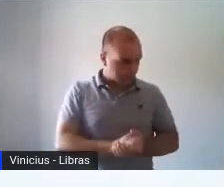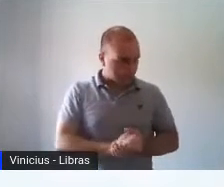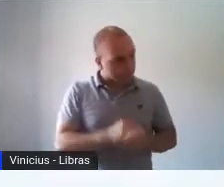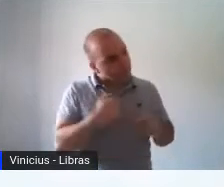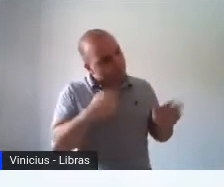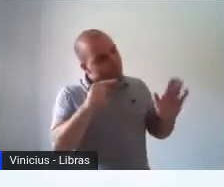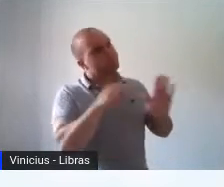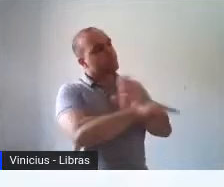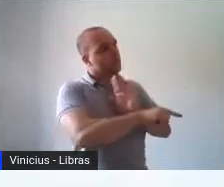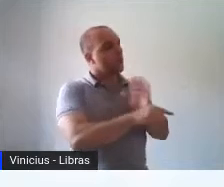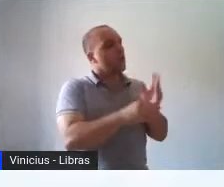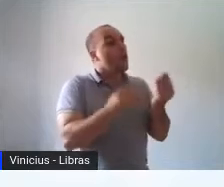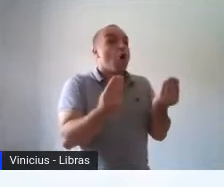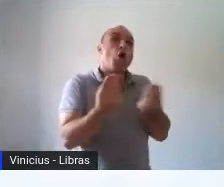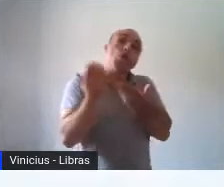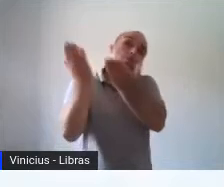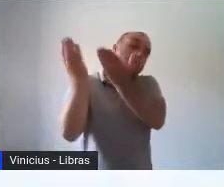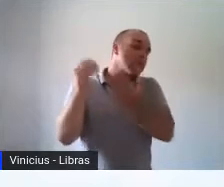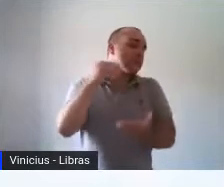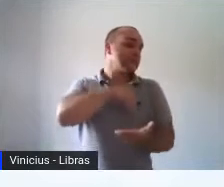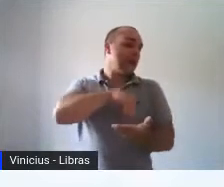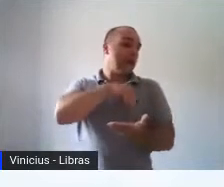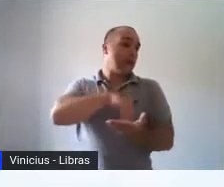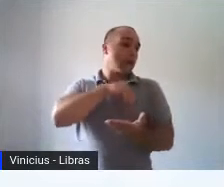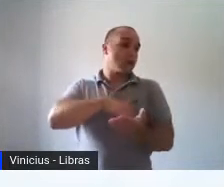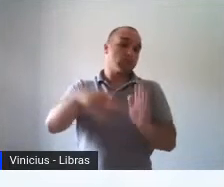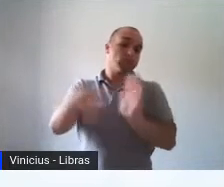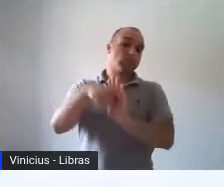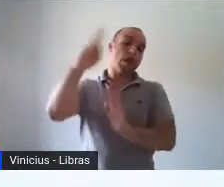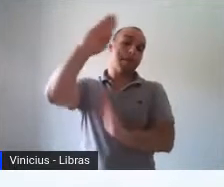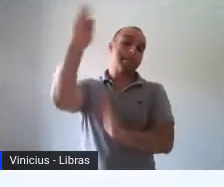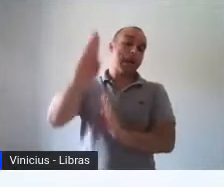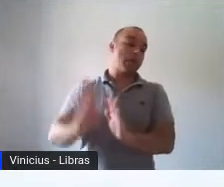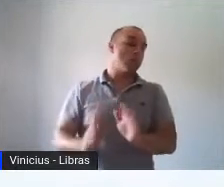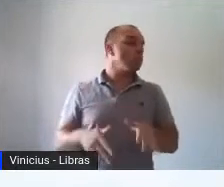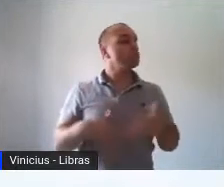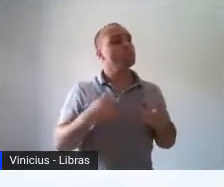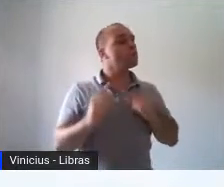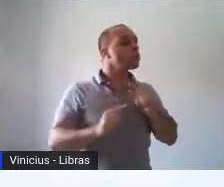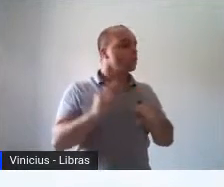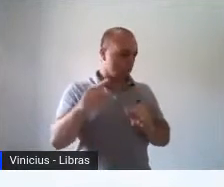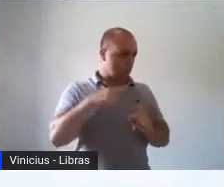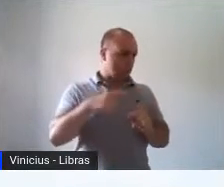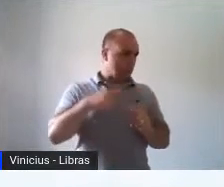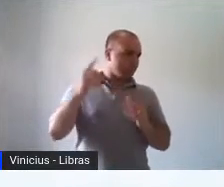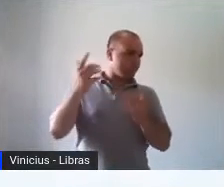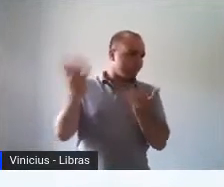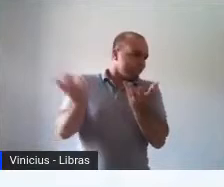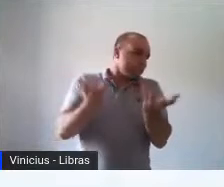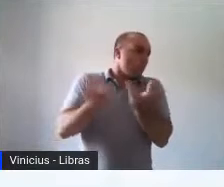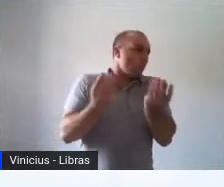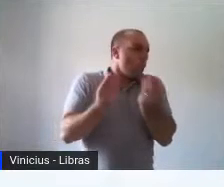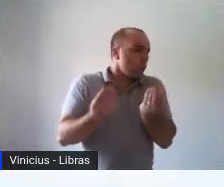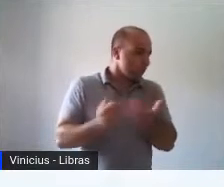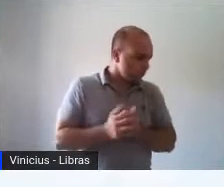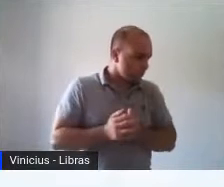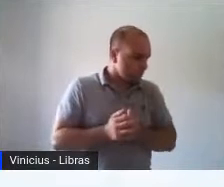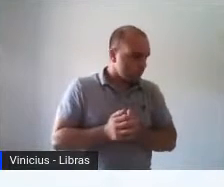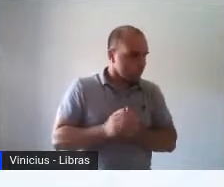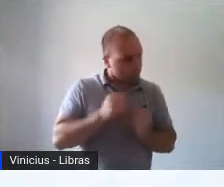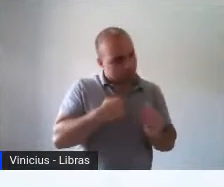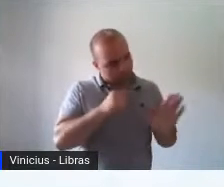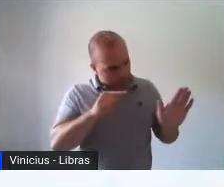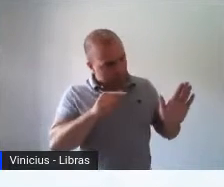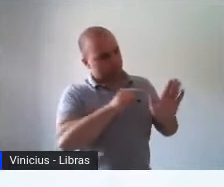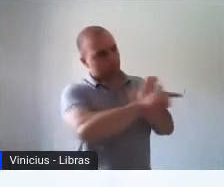que forma ele está nos impactando, né? Porque a gente sabe que o valor que foi reajustado não foi como o Diese propunha e sabe que é o